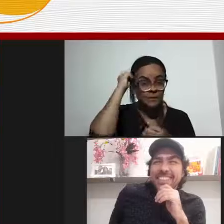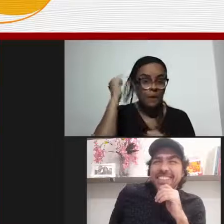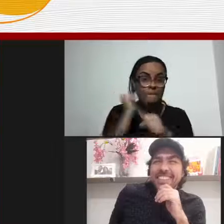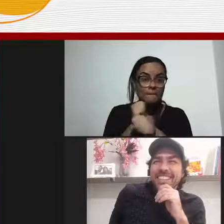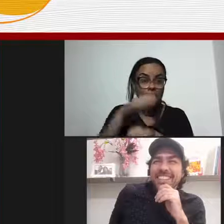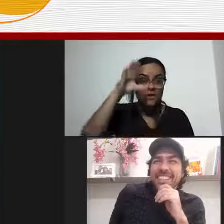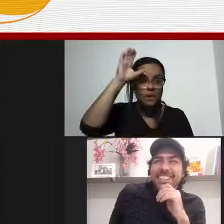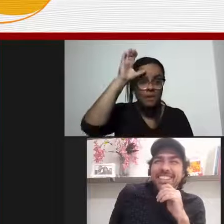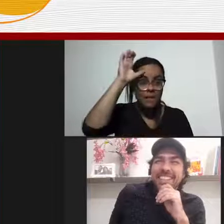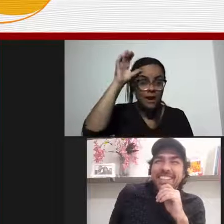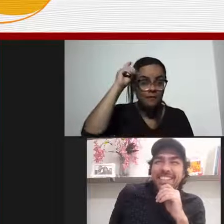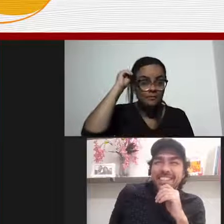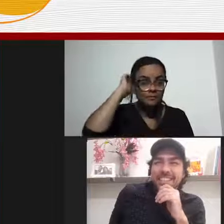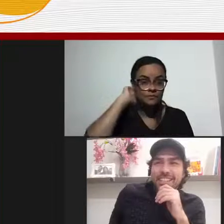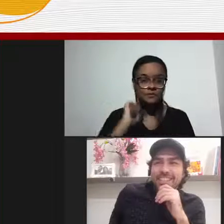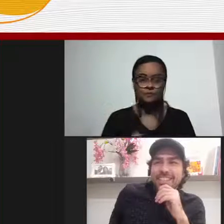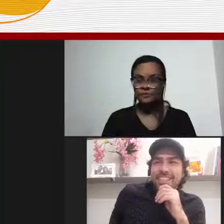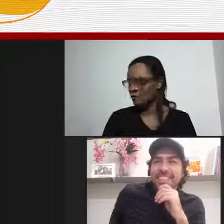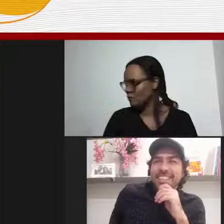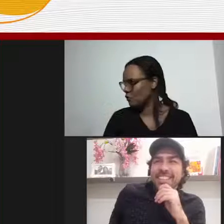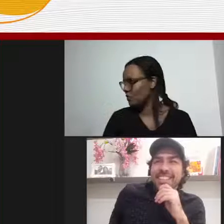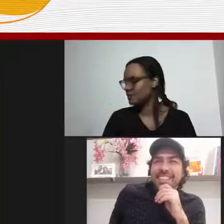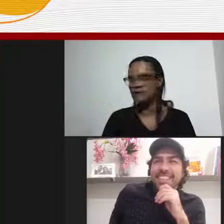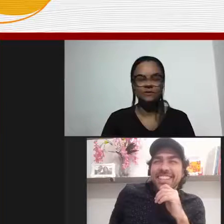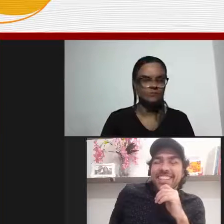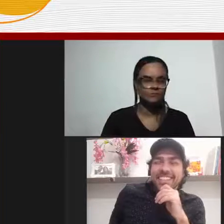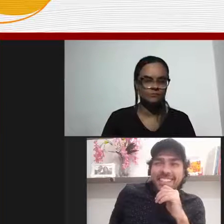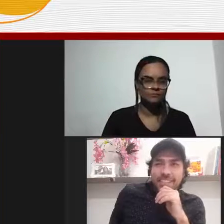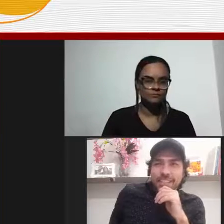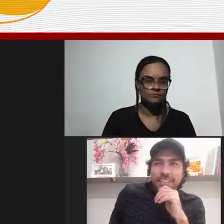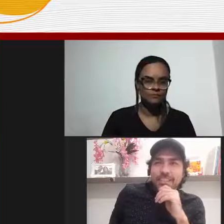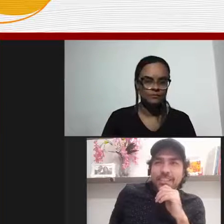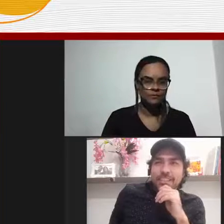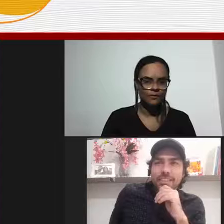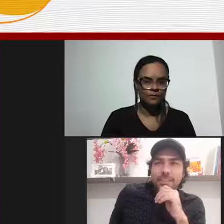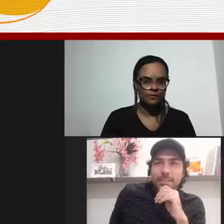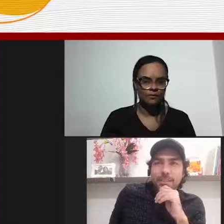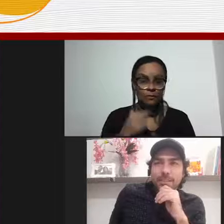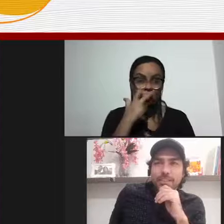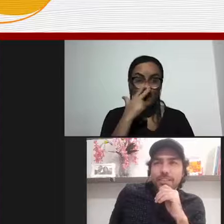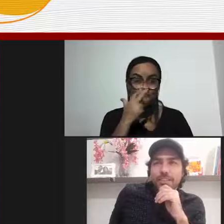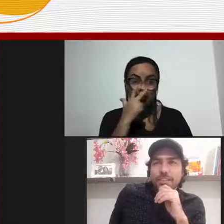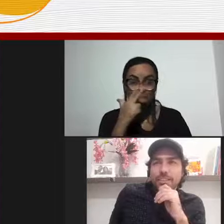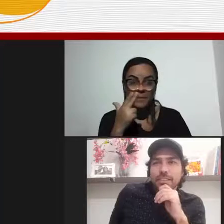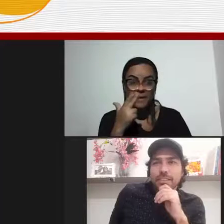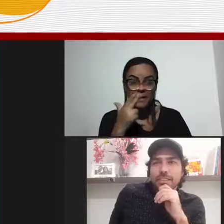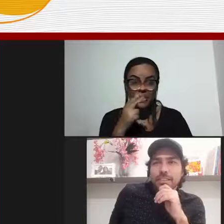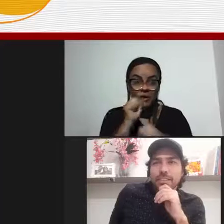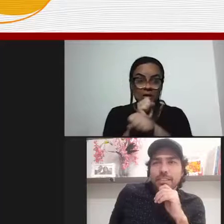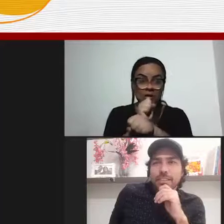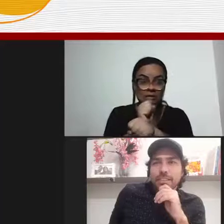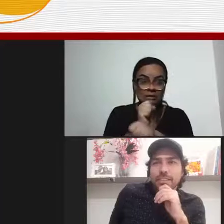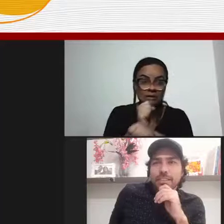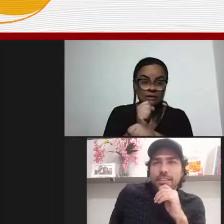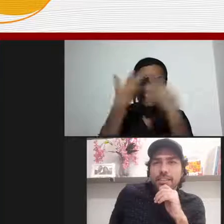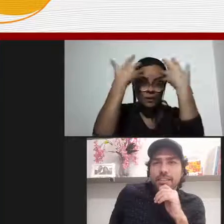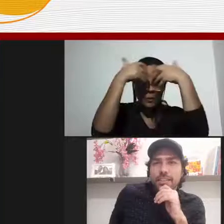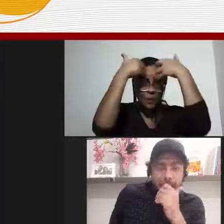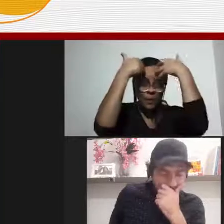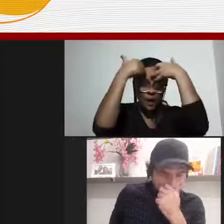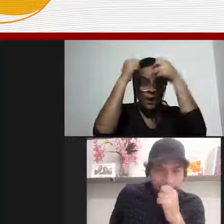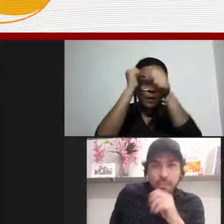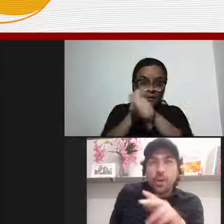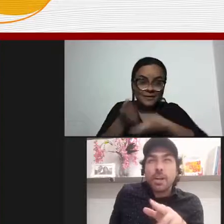tive paralisia cerebral, sendo que o grau da paralisia foi diferente em mim e você. Olha só que